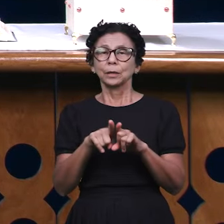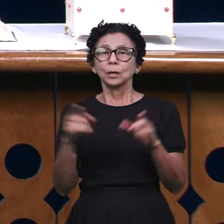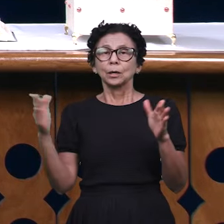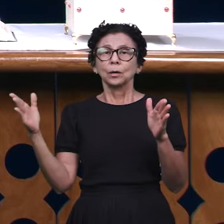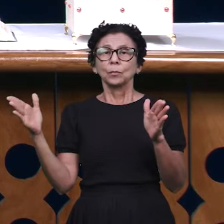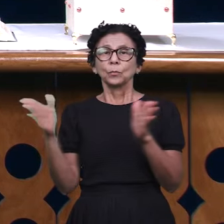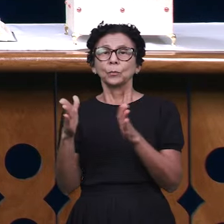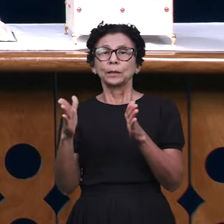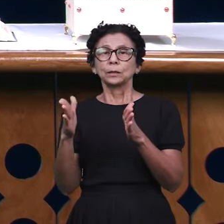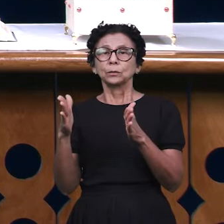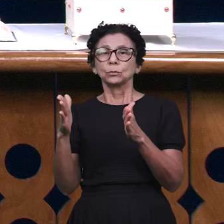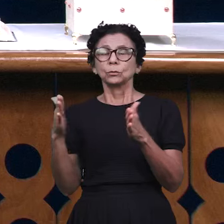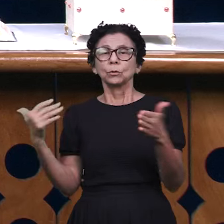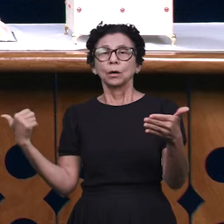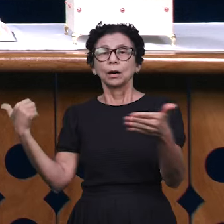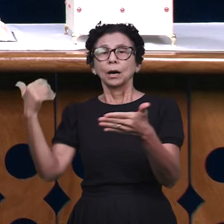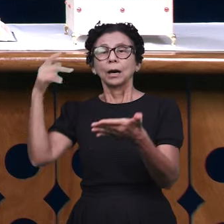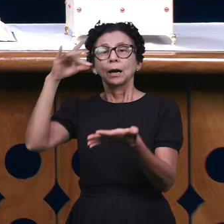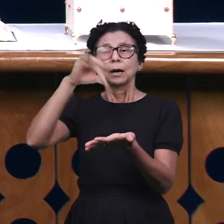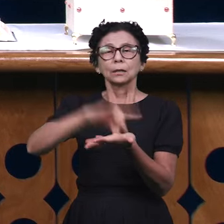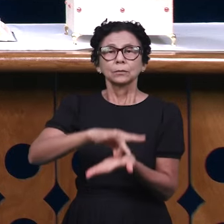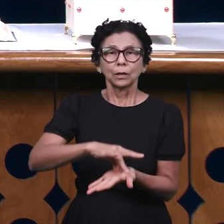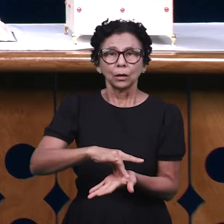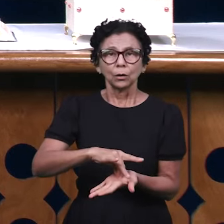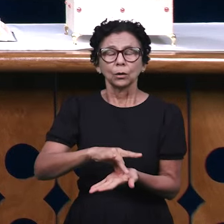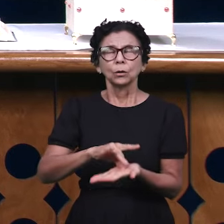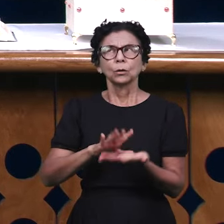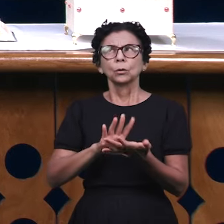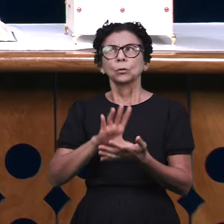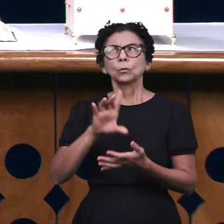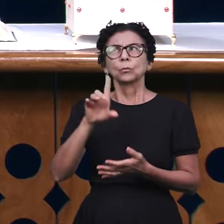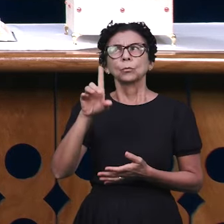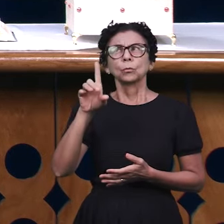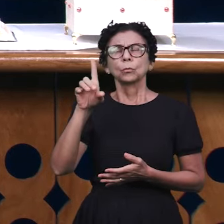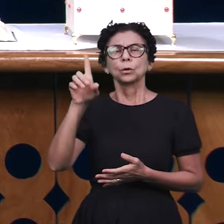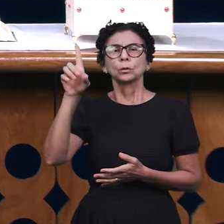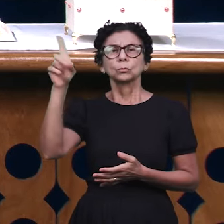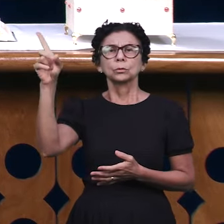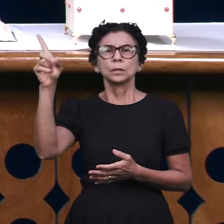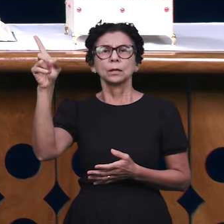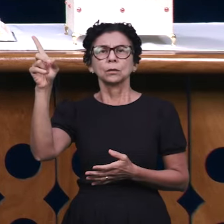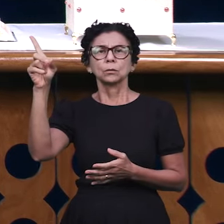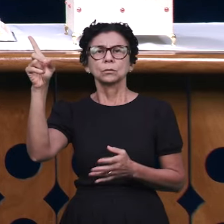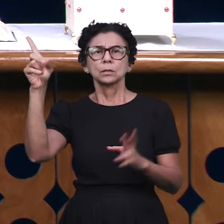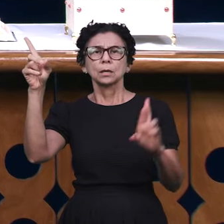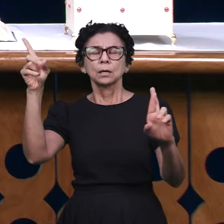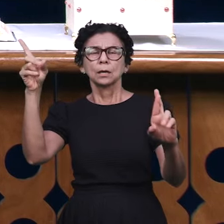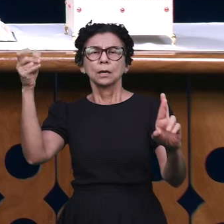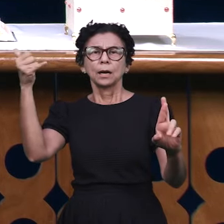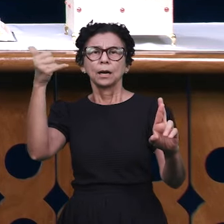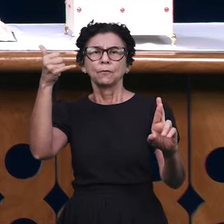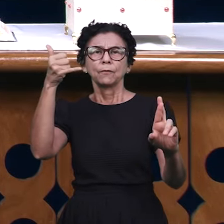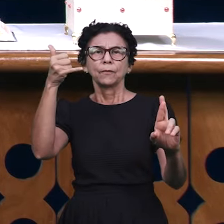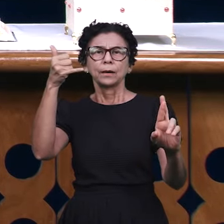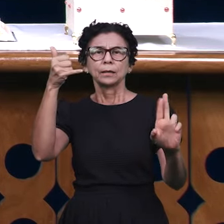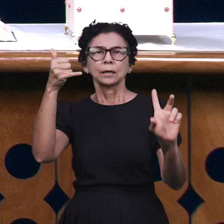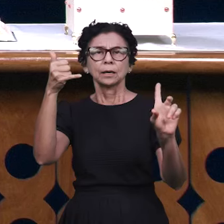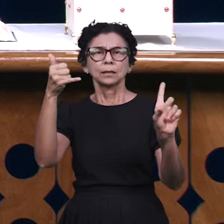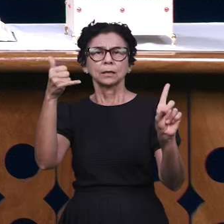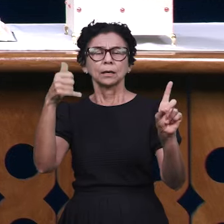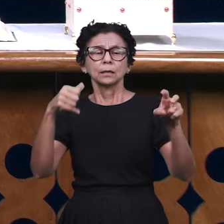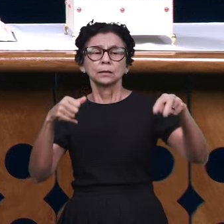vivendo. Quando o Senhor fala Daniel, Ele estava falando a respeito de